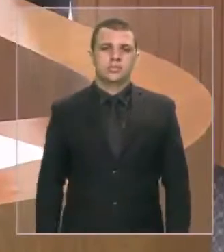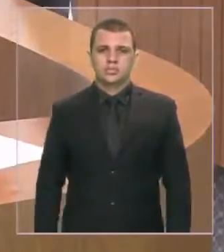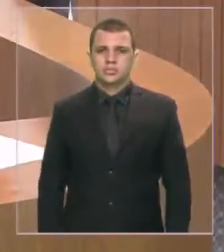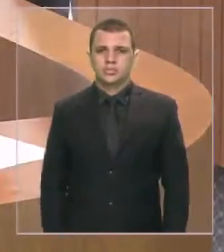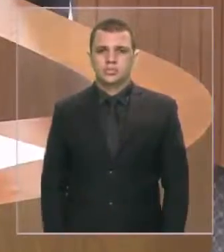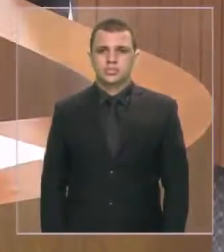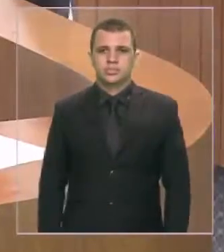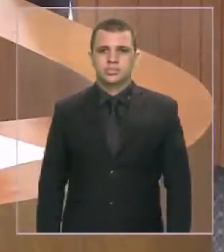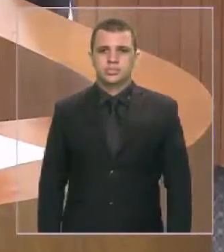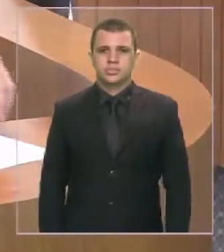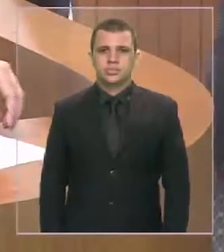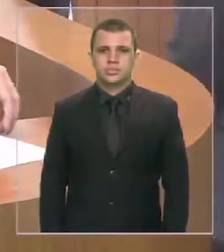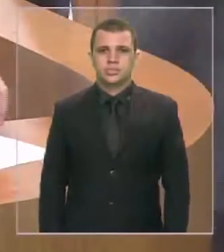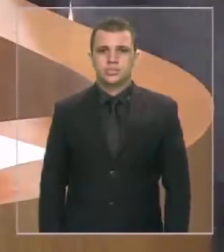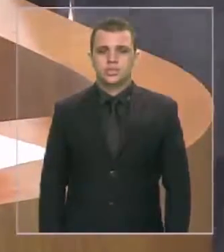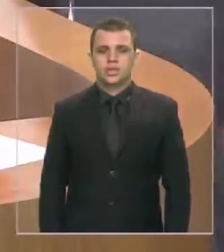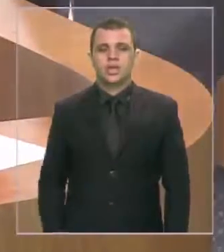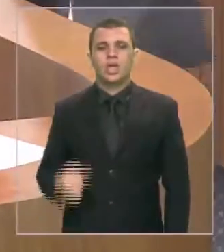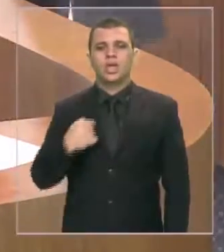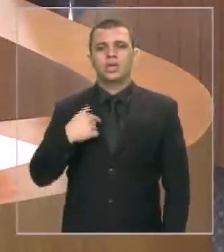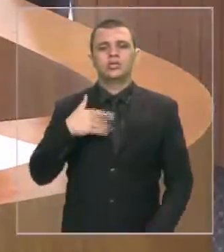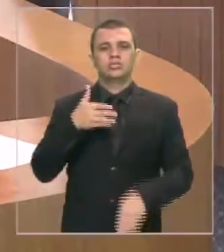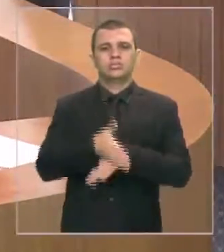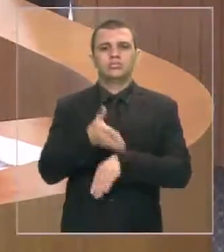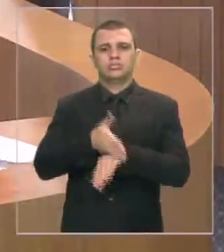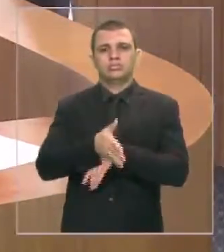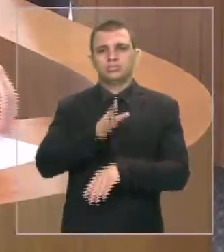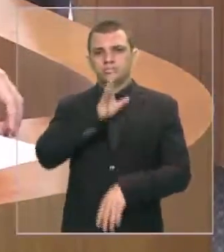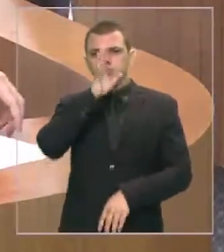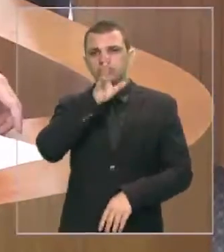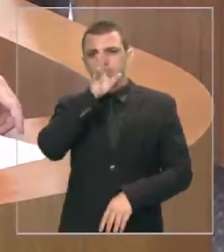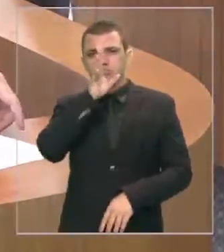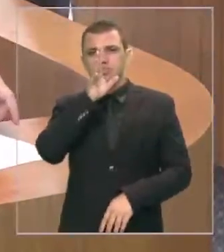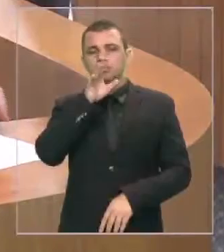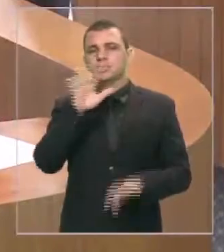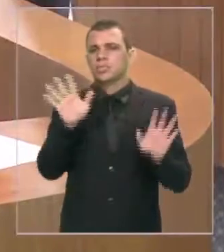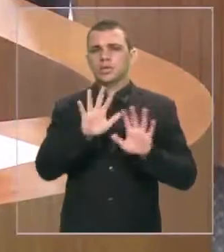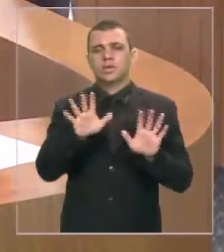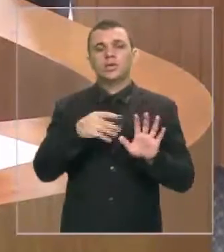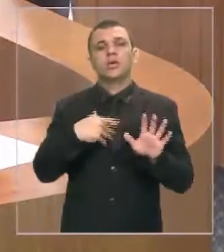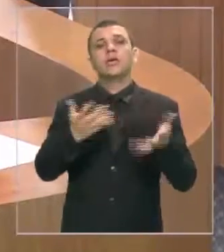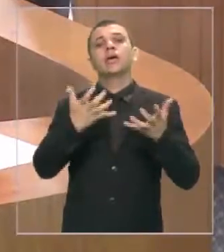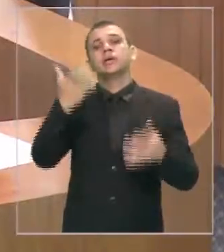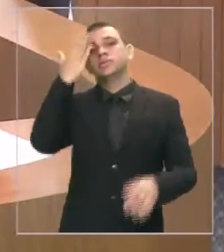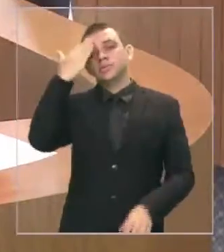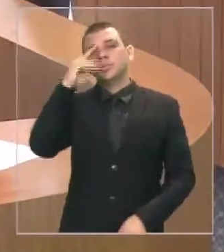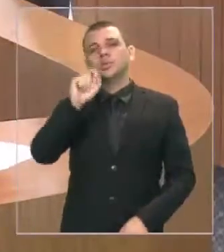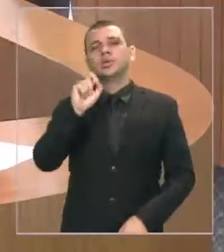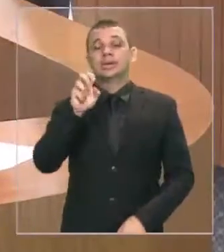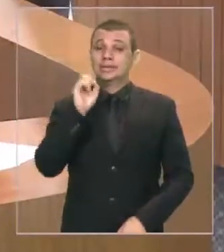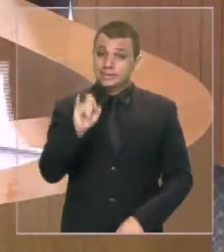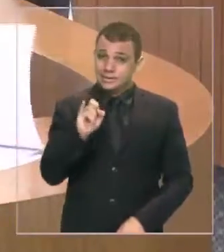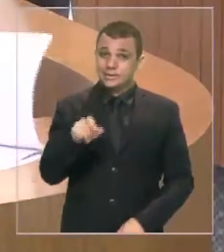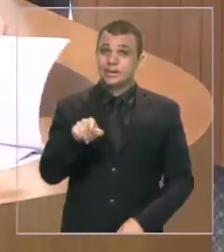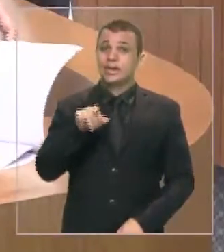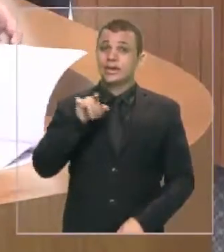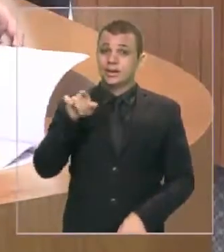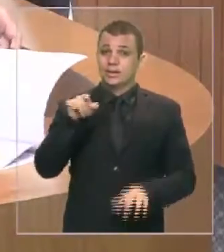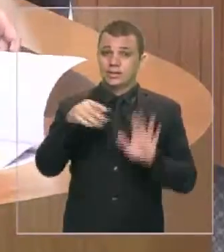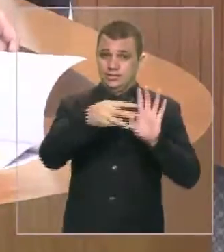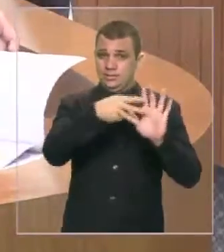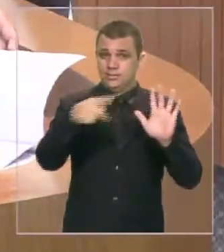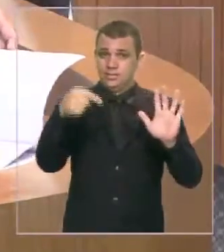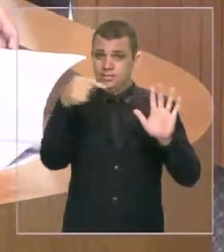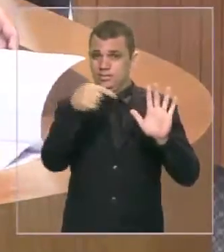Eu não estou entrando no mérito. Eu quero saber se elas exigem a urgência do assunto.